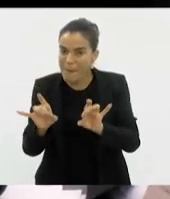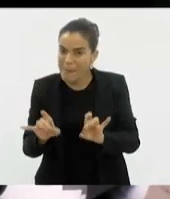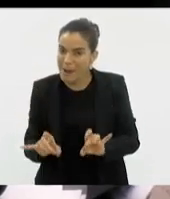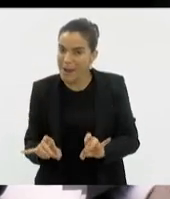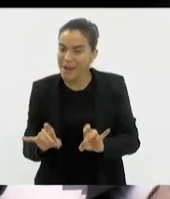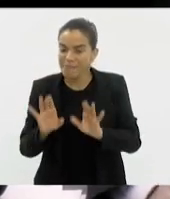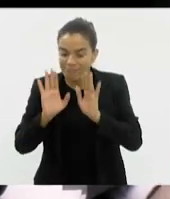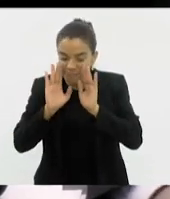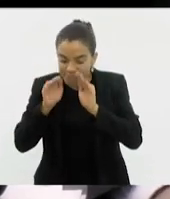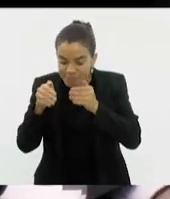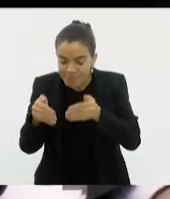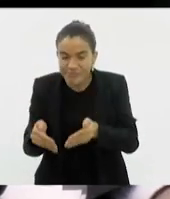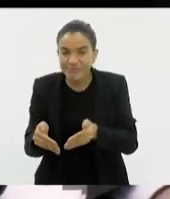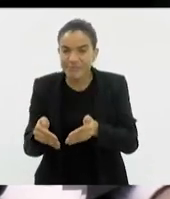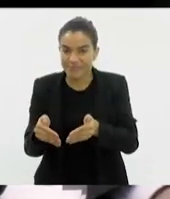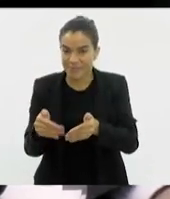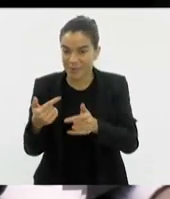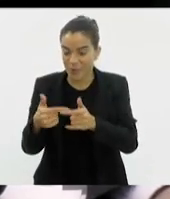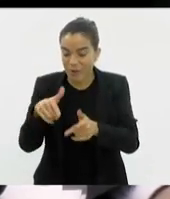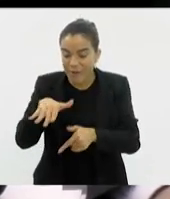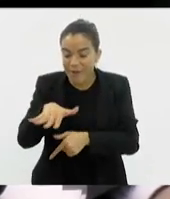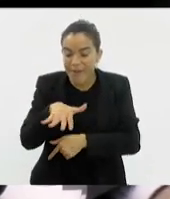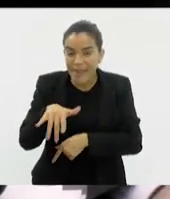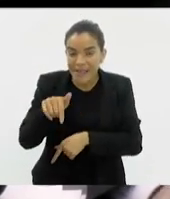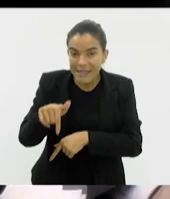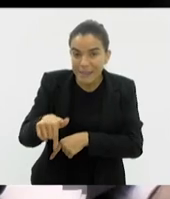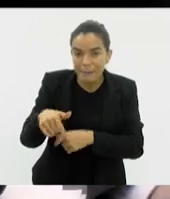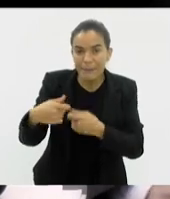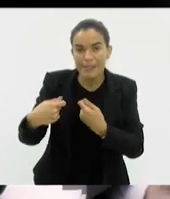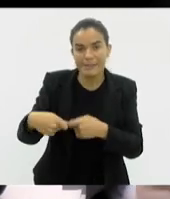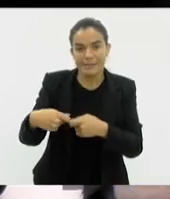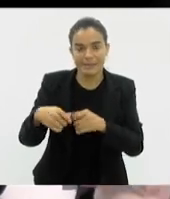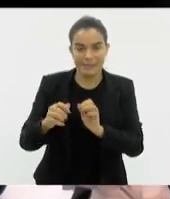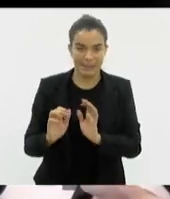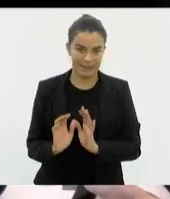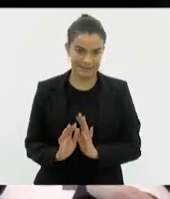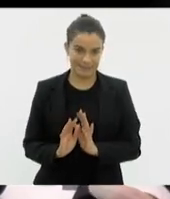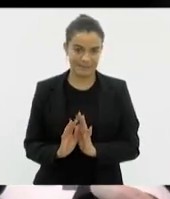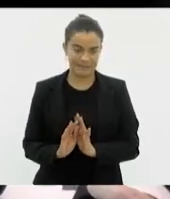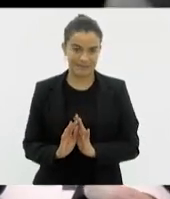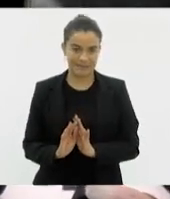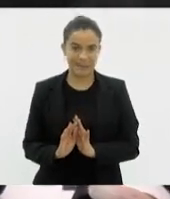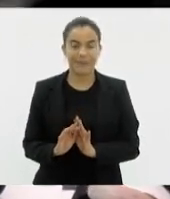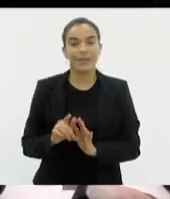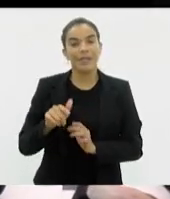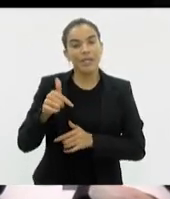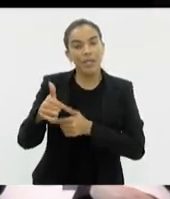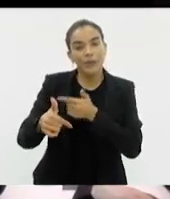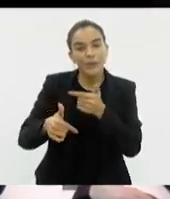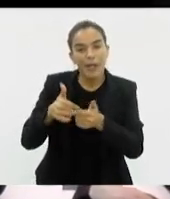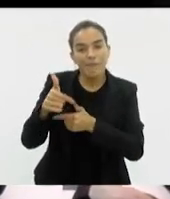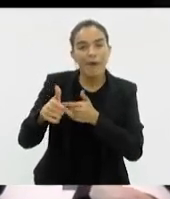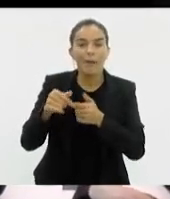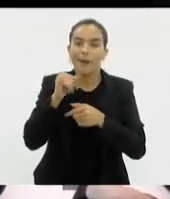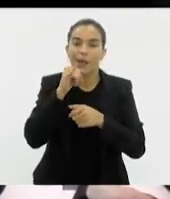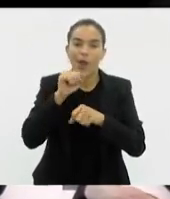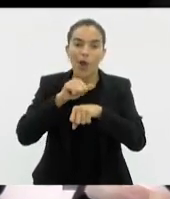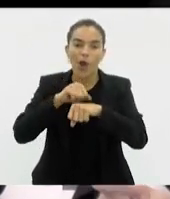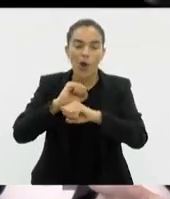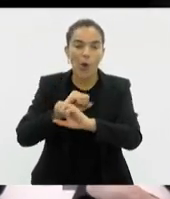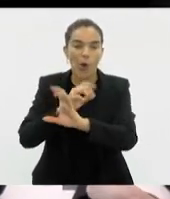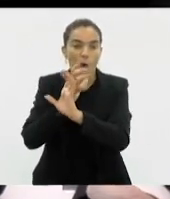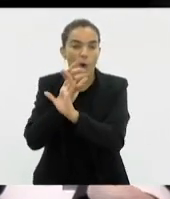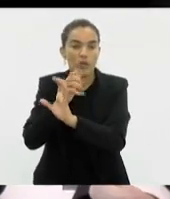Porque, naquele caso, por exemplo, se precisa que no serviço de ortopedia que tenha